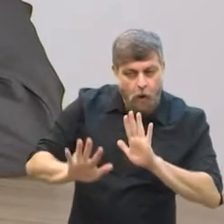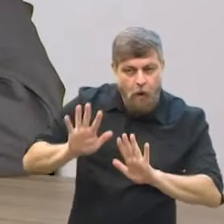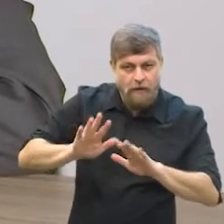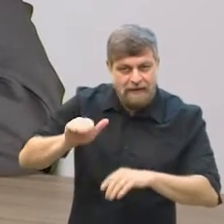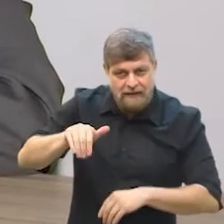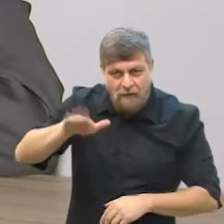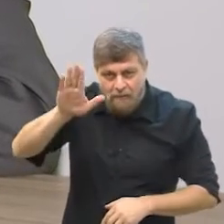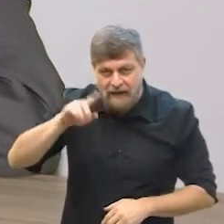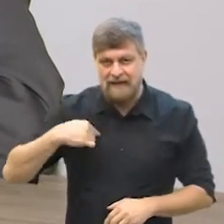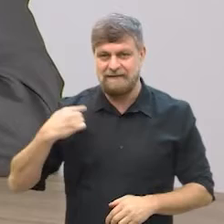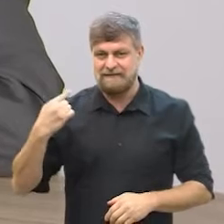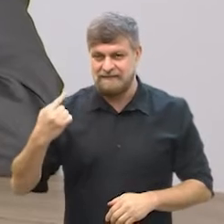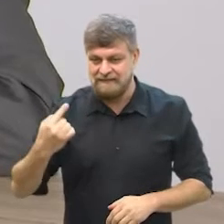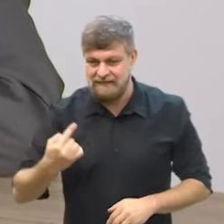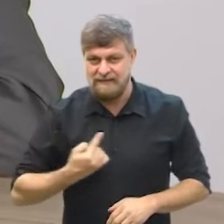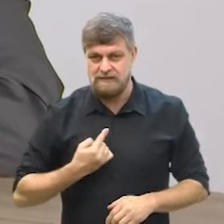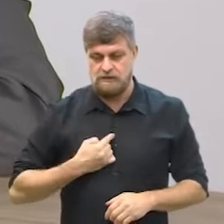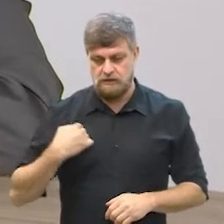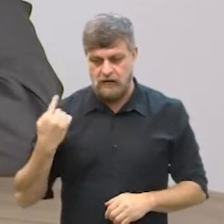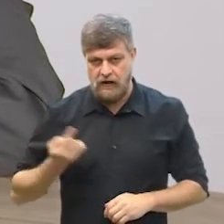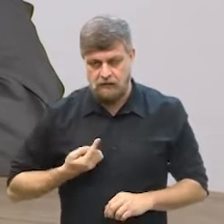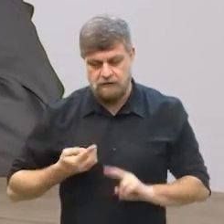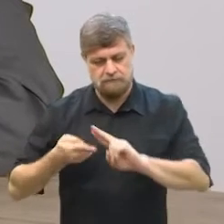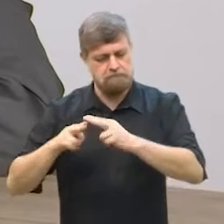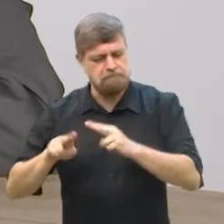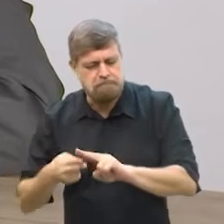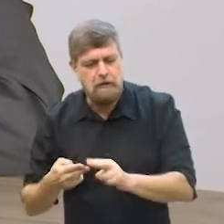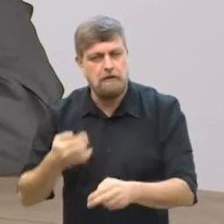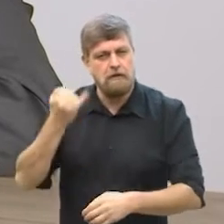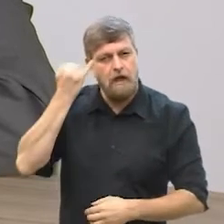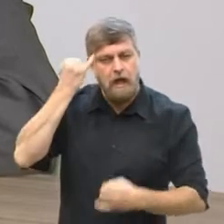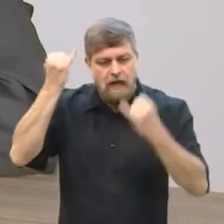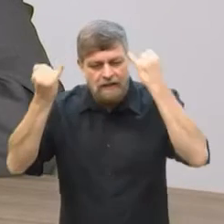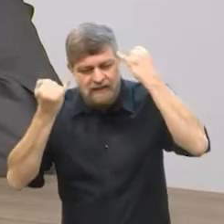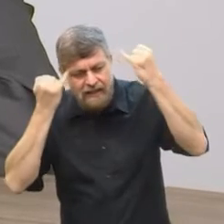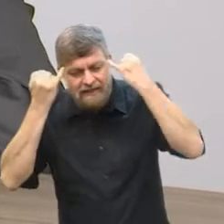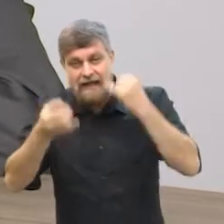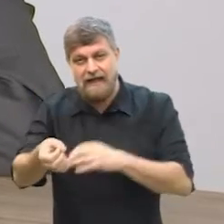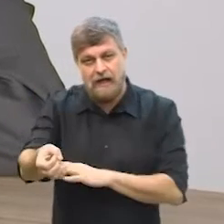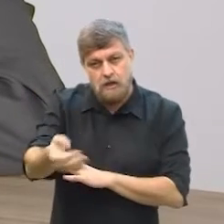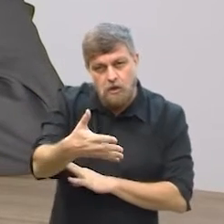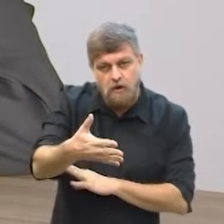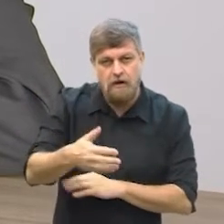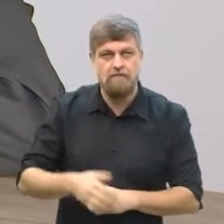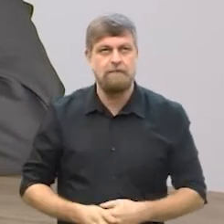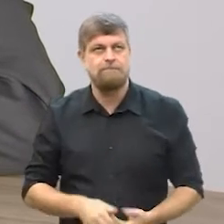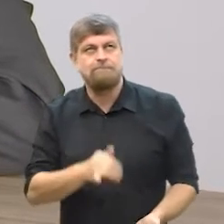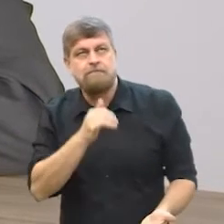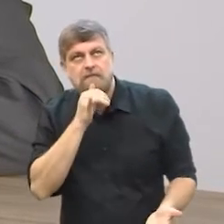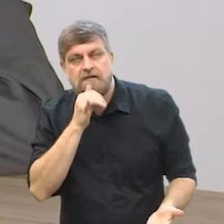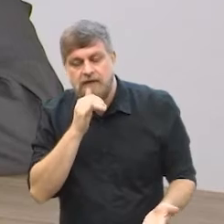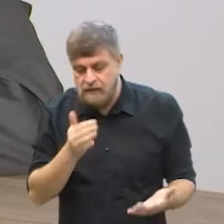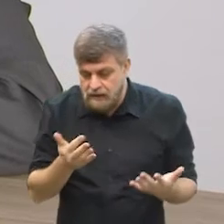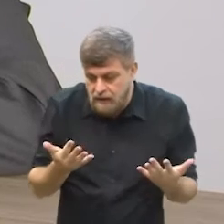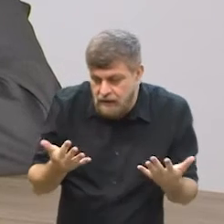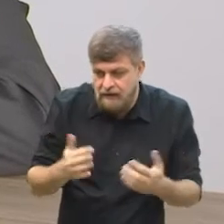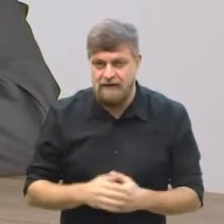pegar e usar ainda mais nas nossas capacidades criativas, com inovação, com